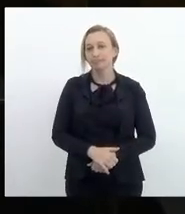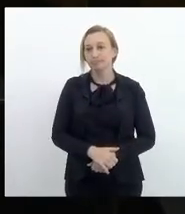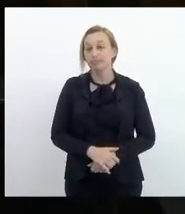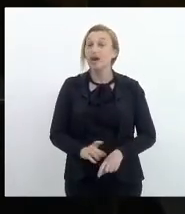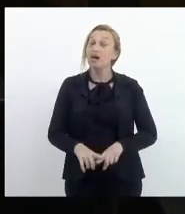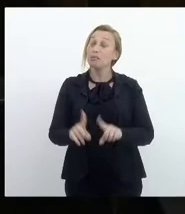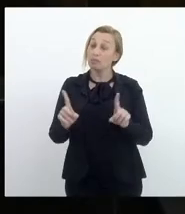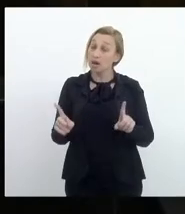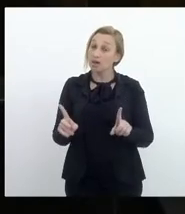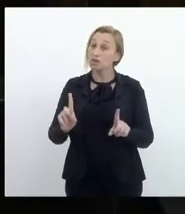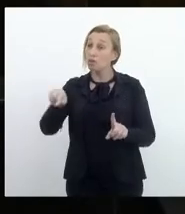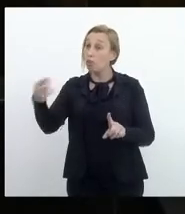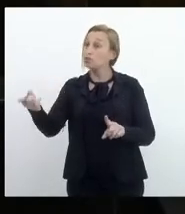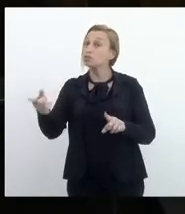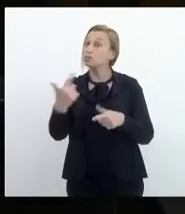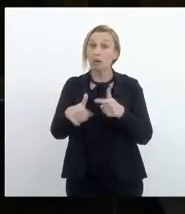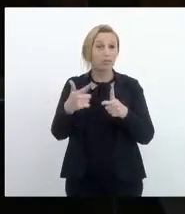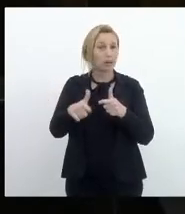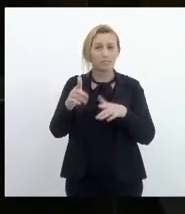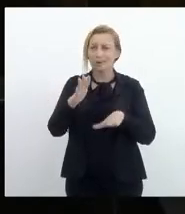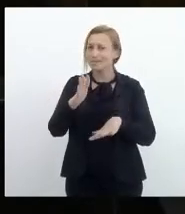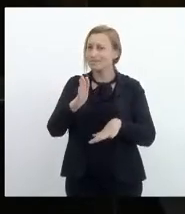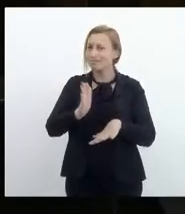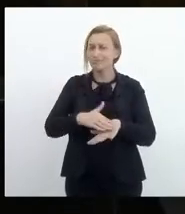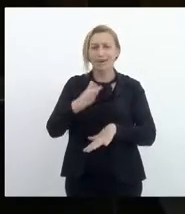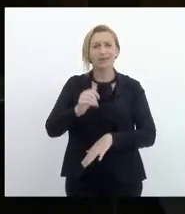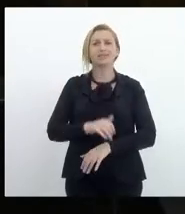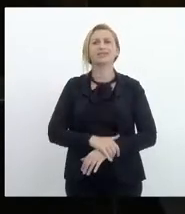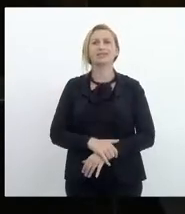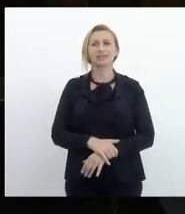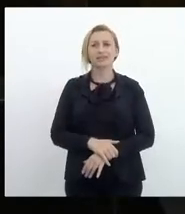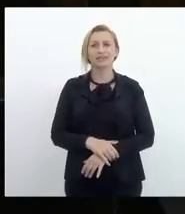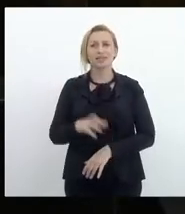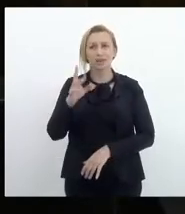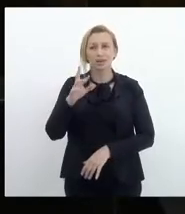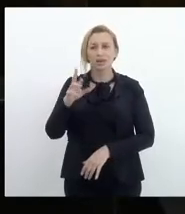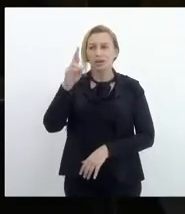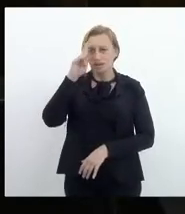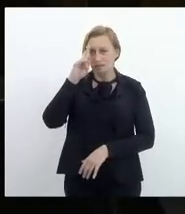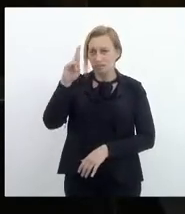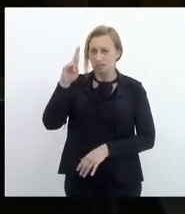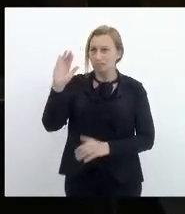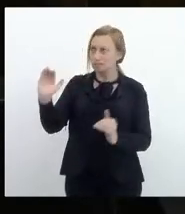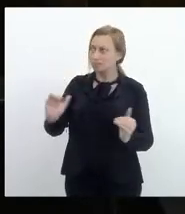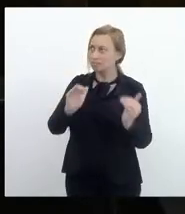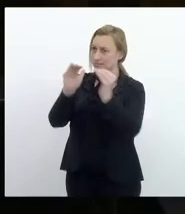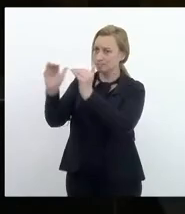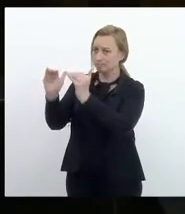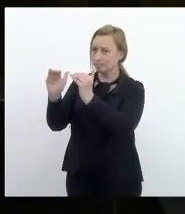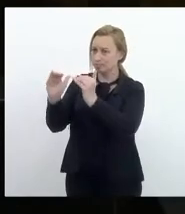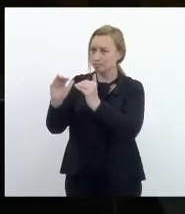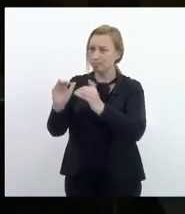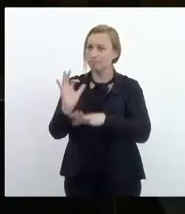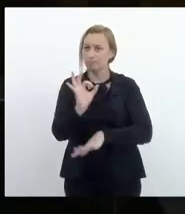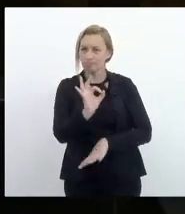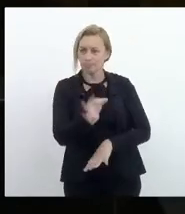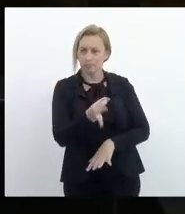é mas ainda tem um problema maior vossa excelência participou ativamente